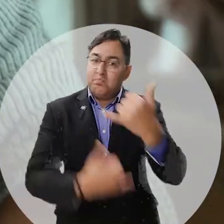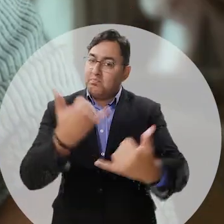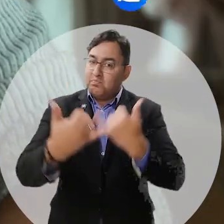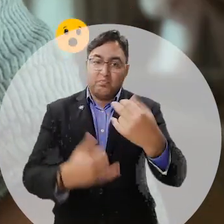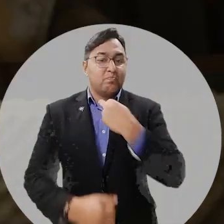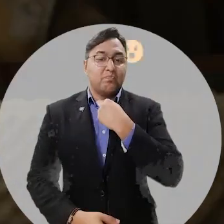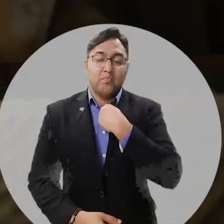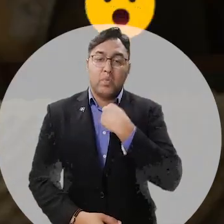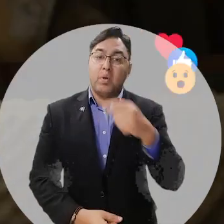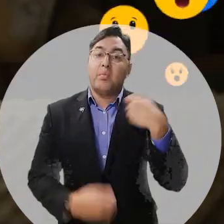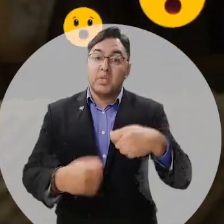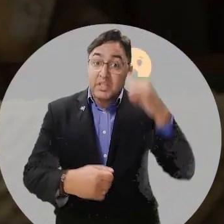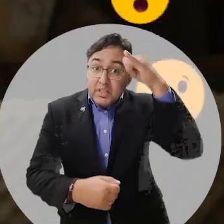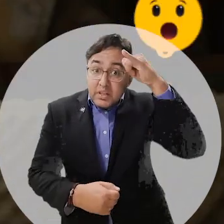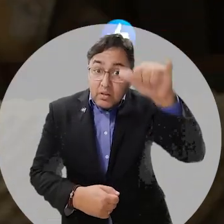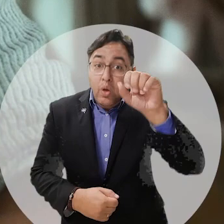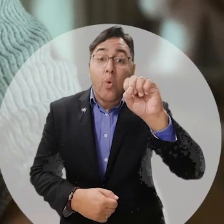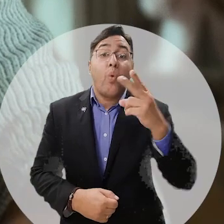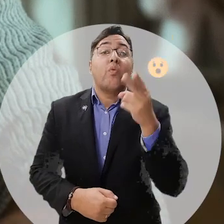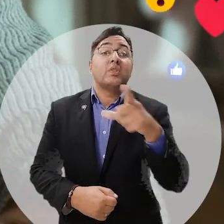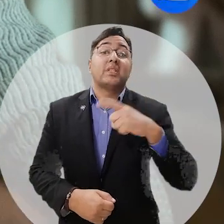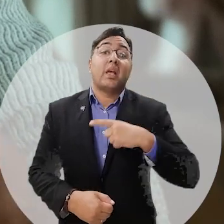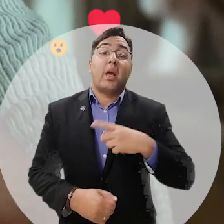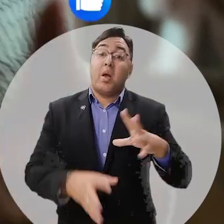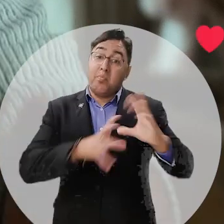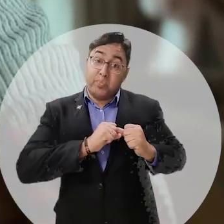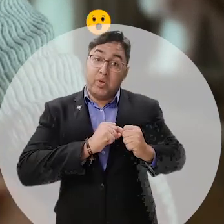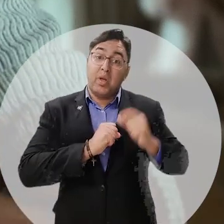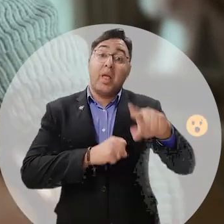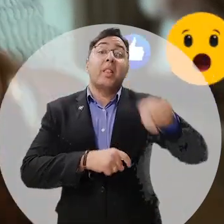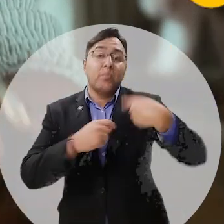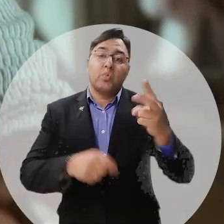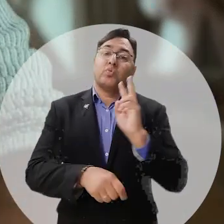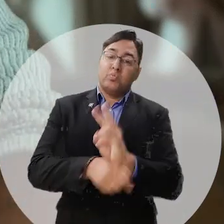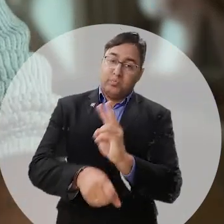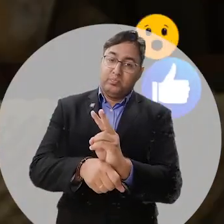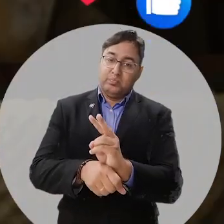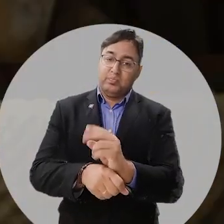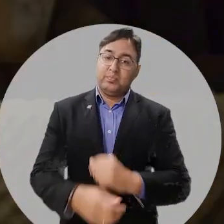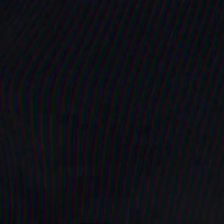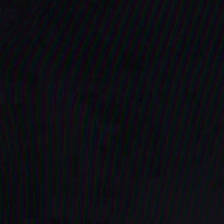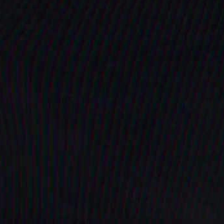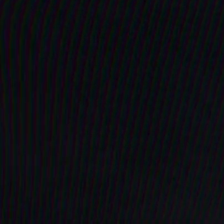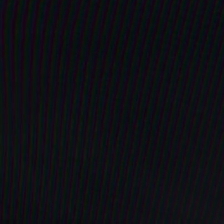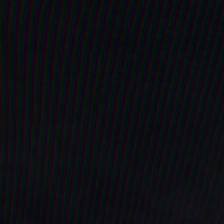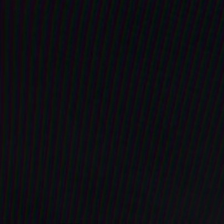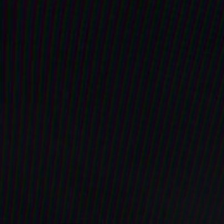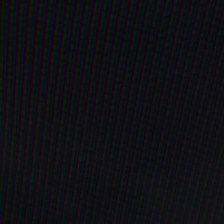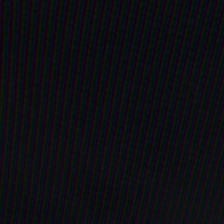se brinca. Tem que continuar prevenindo. Ou você vai esperar pegar pra começar a se cuidar.